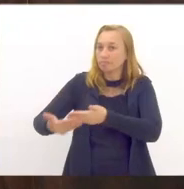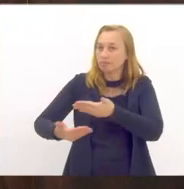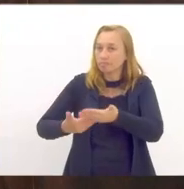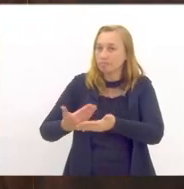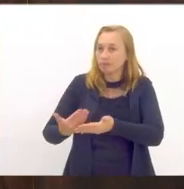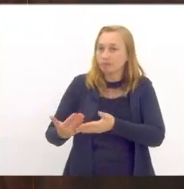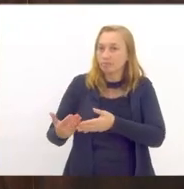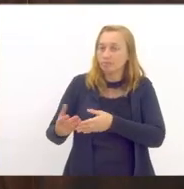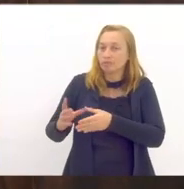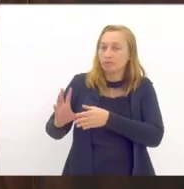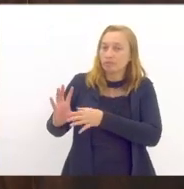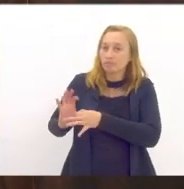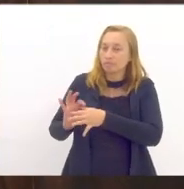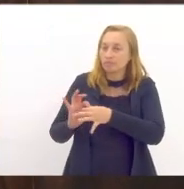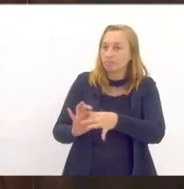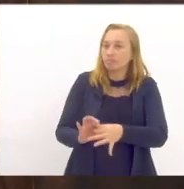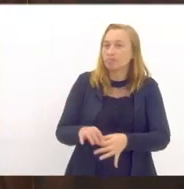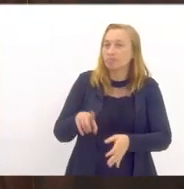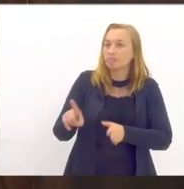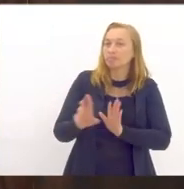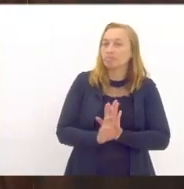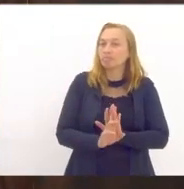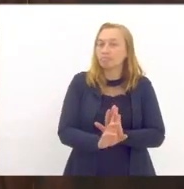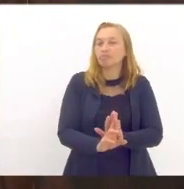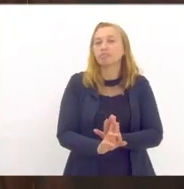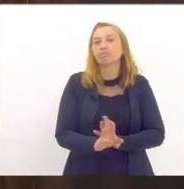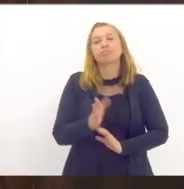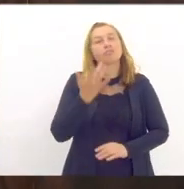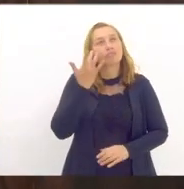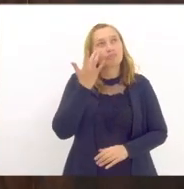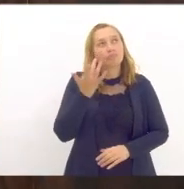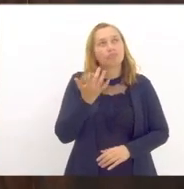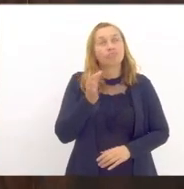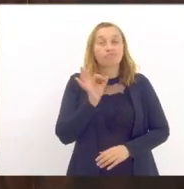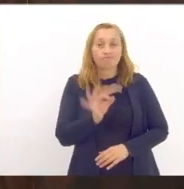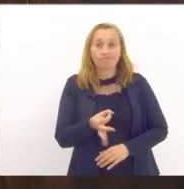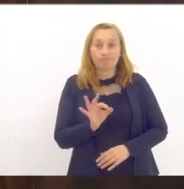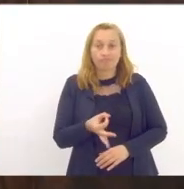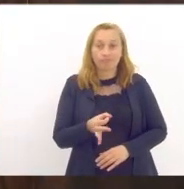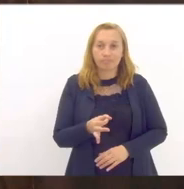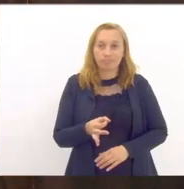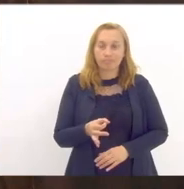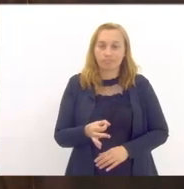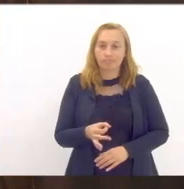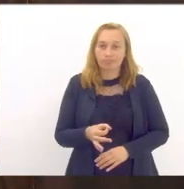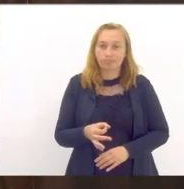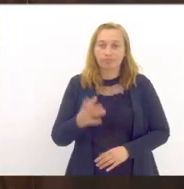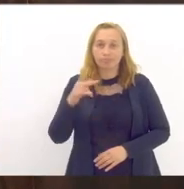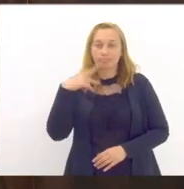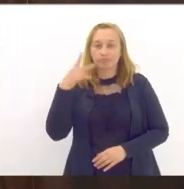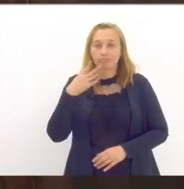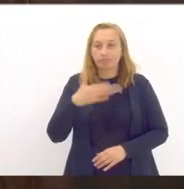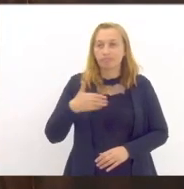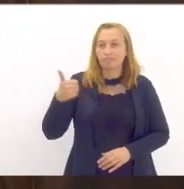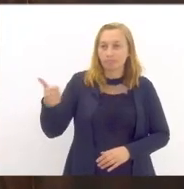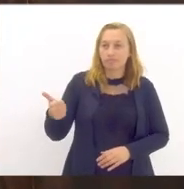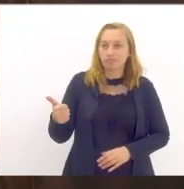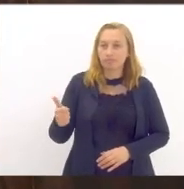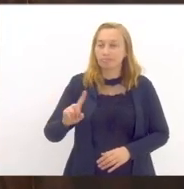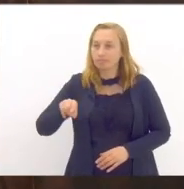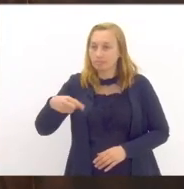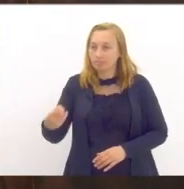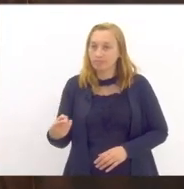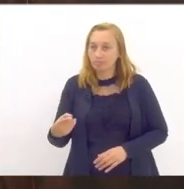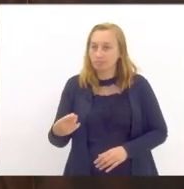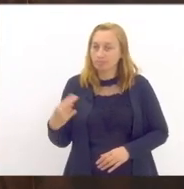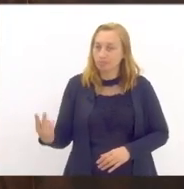coadunava com aquilo que você representa, eu acho, tenho certeza que eu me tornei uma parlamentar melhor depois que eu